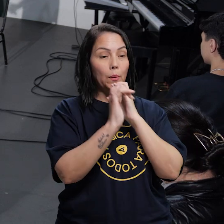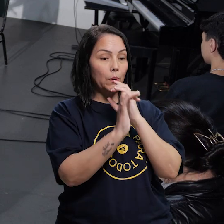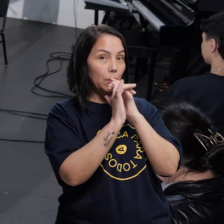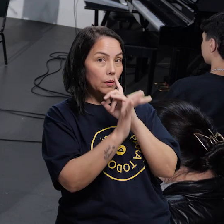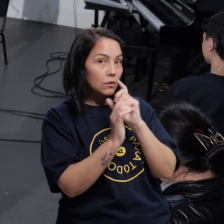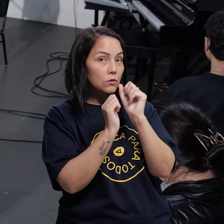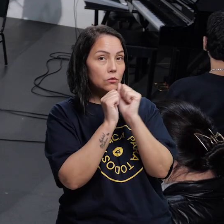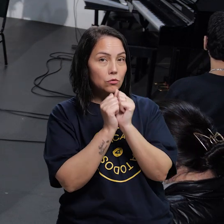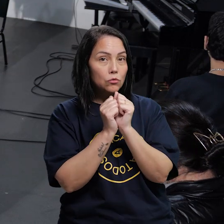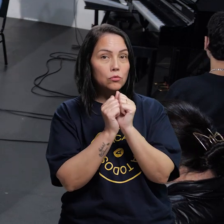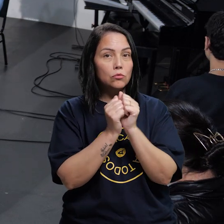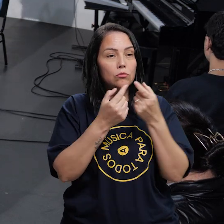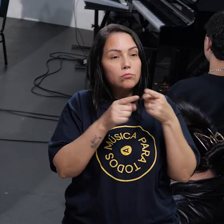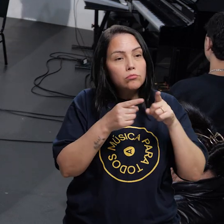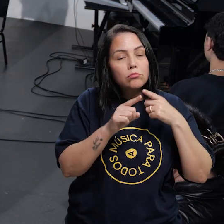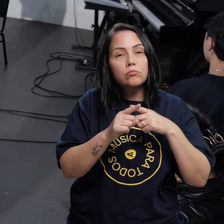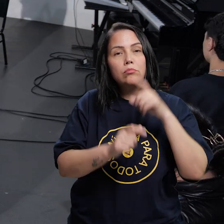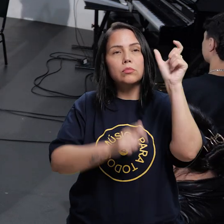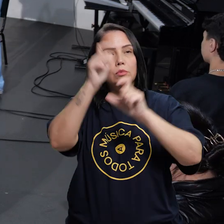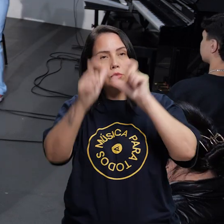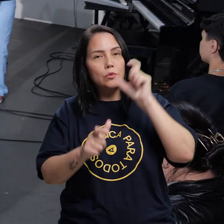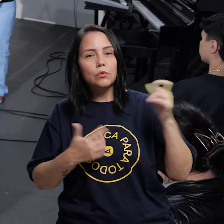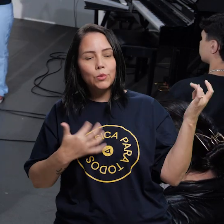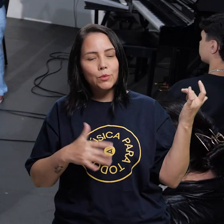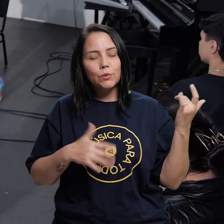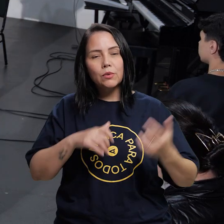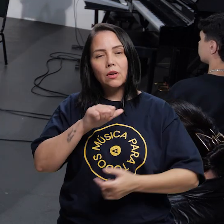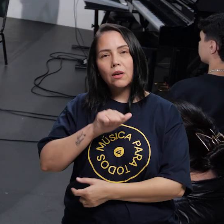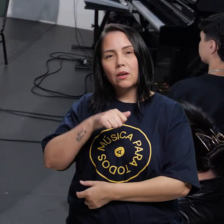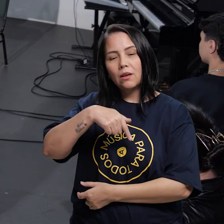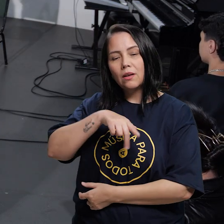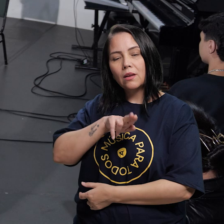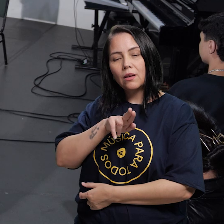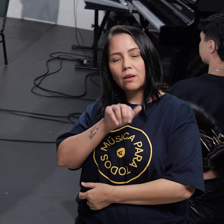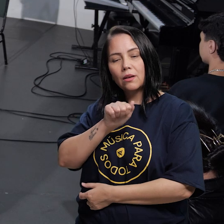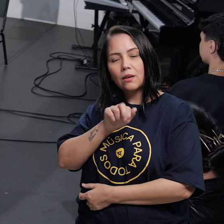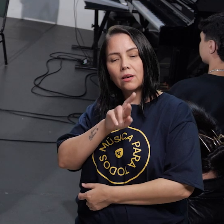a flauta fazendo a melodia, os alunos que vão tocar aquarela.